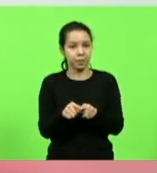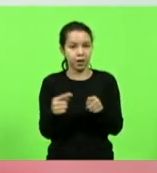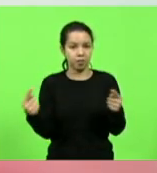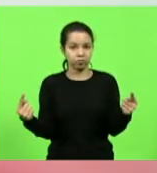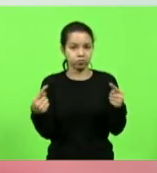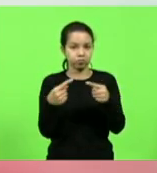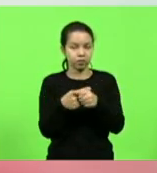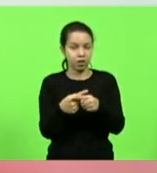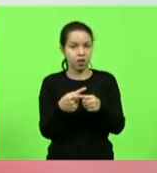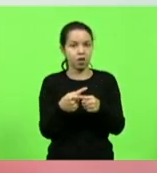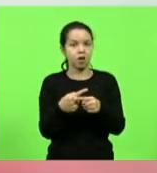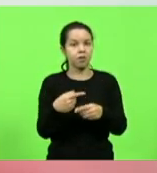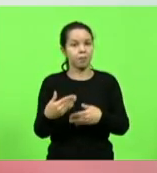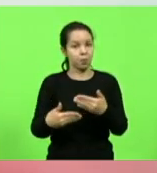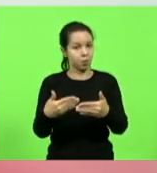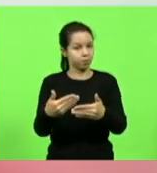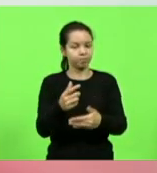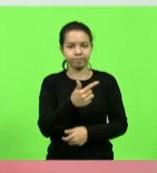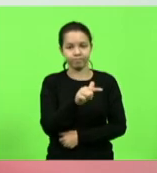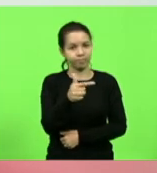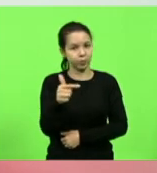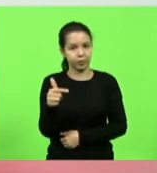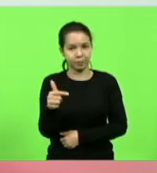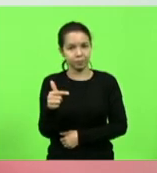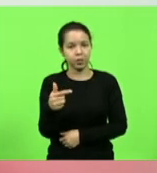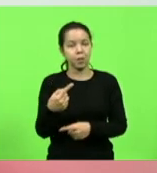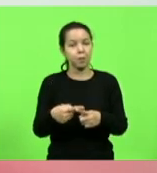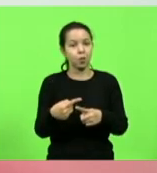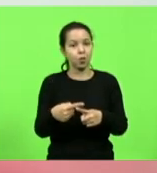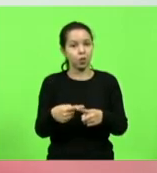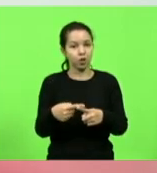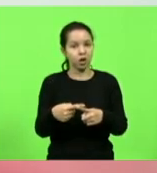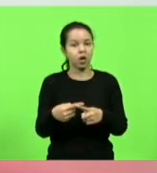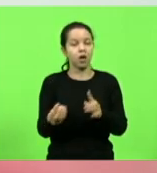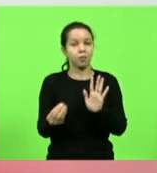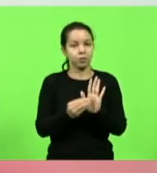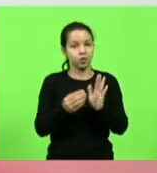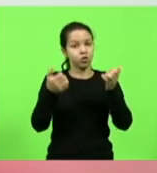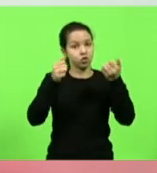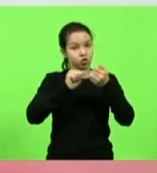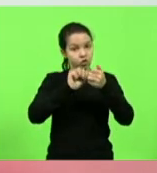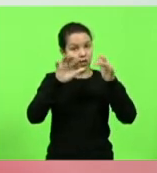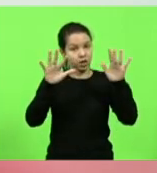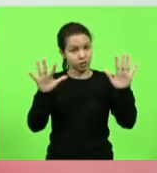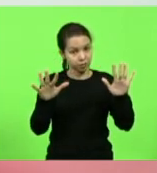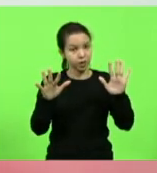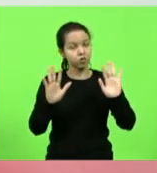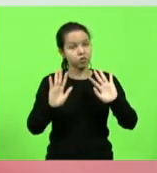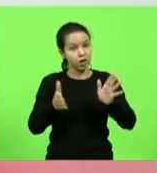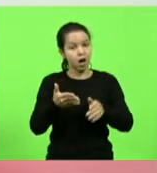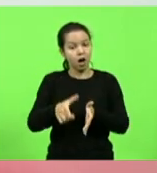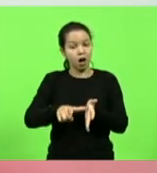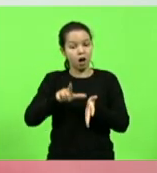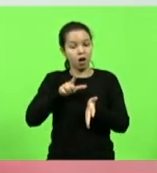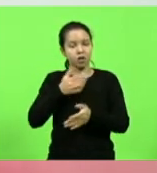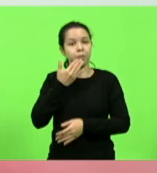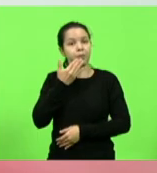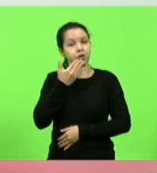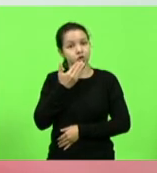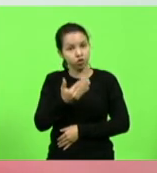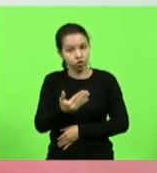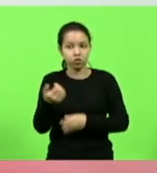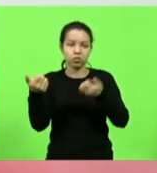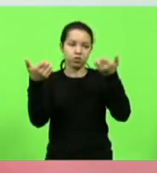e improcedente, visto que os esclarecimentos poderiam ter sido pedidos e concedidos sem